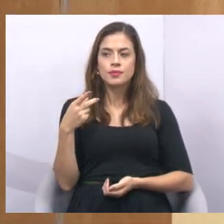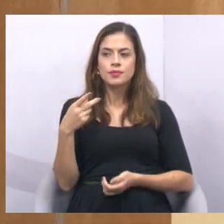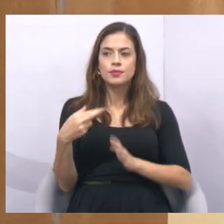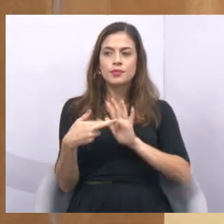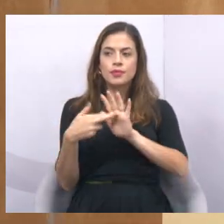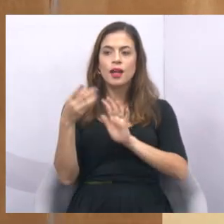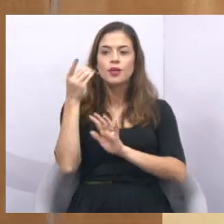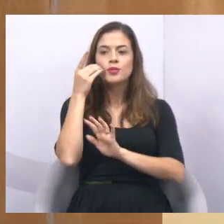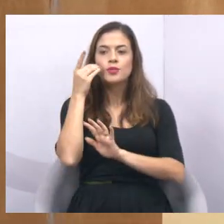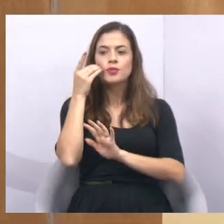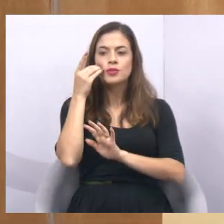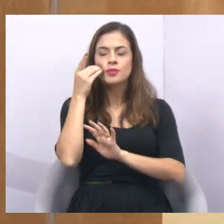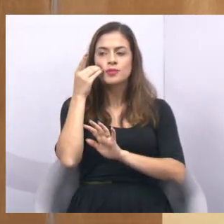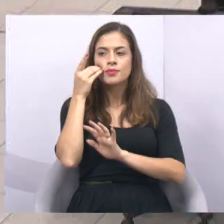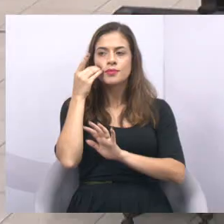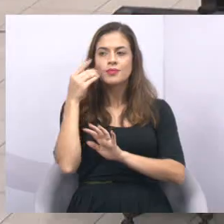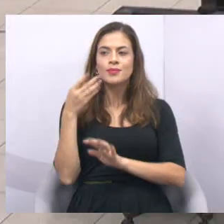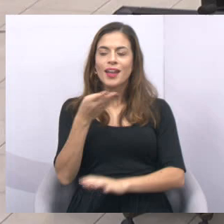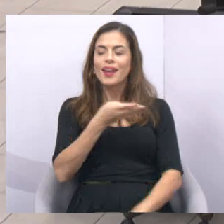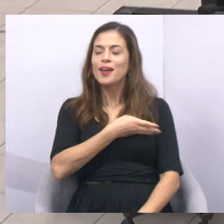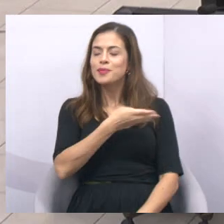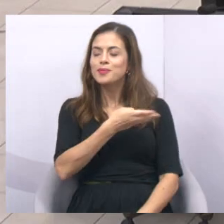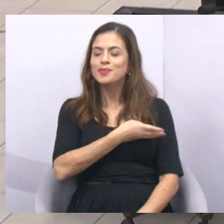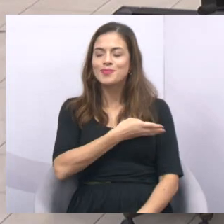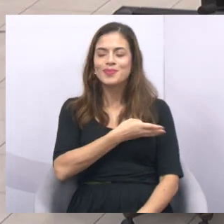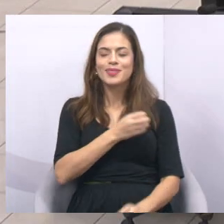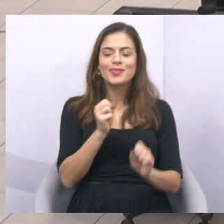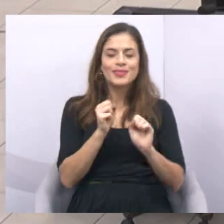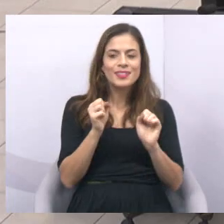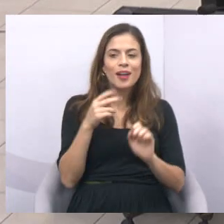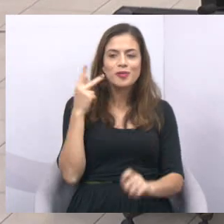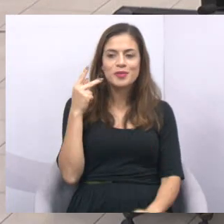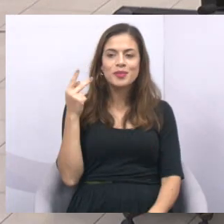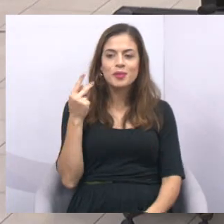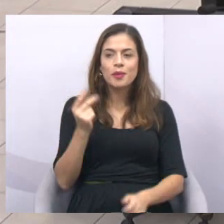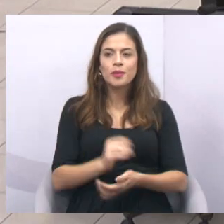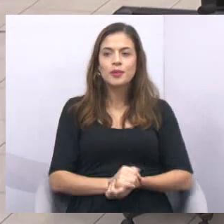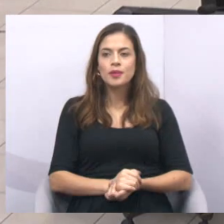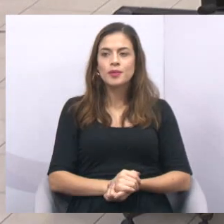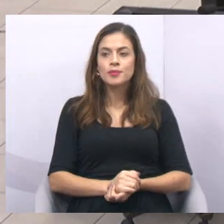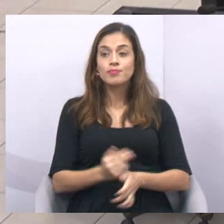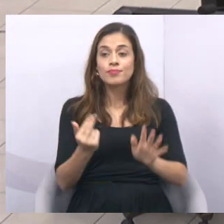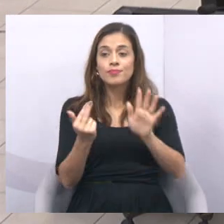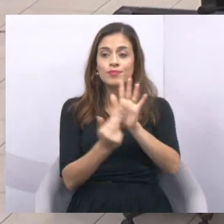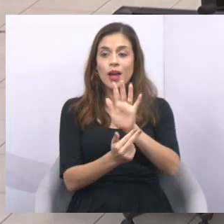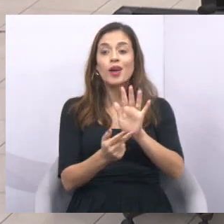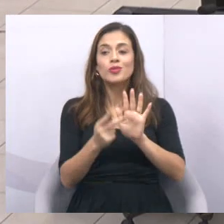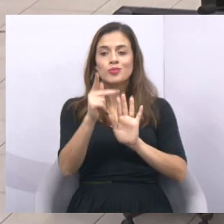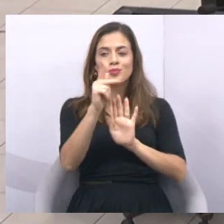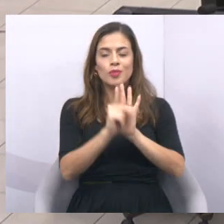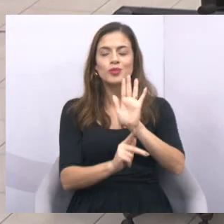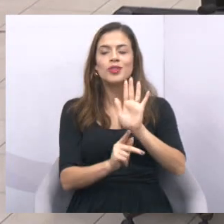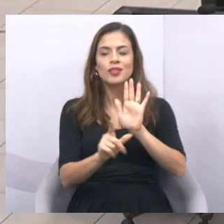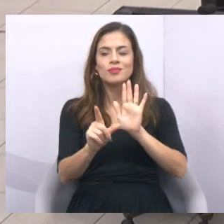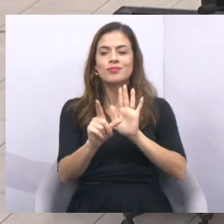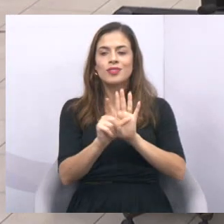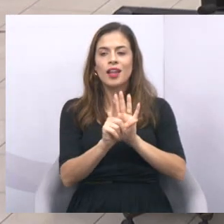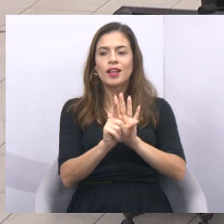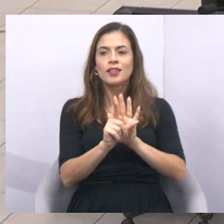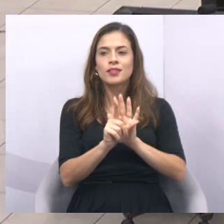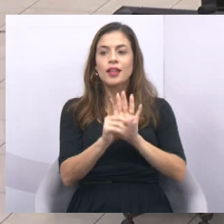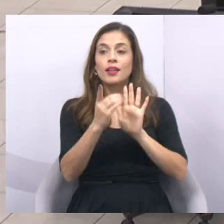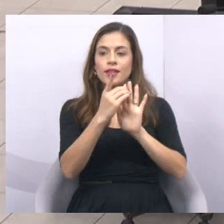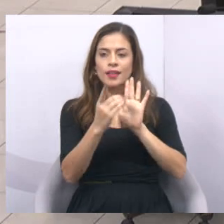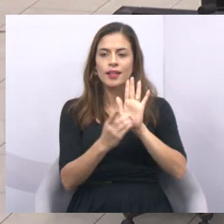do Dude, nosso querido amigo, nosso querido vereador, idealizador desse projeto legislativo,